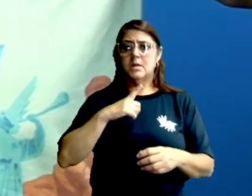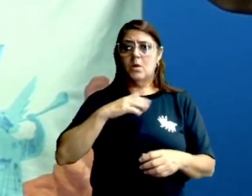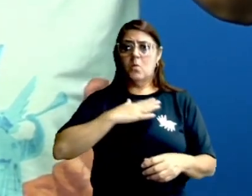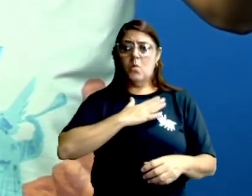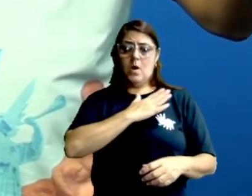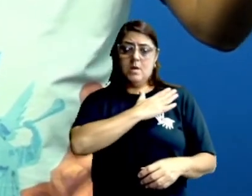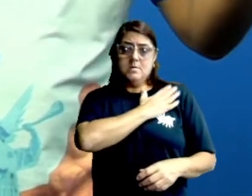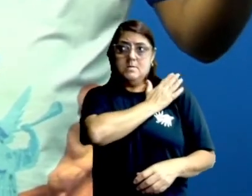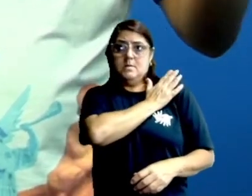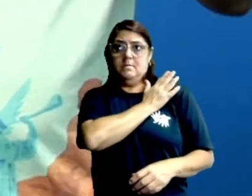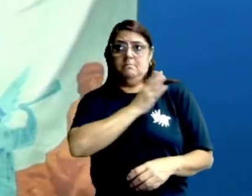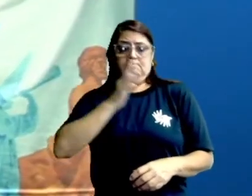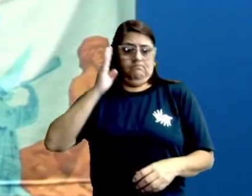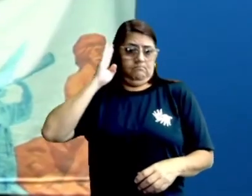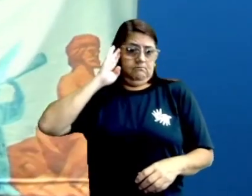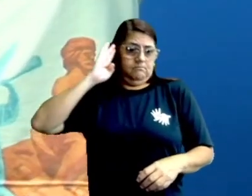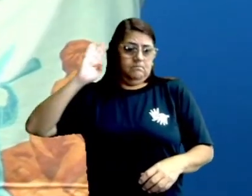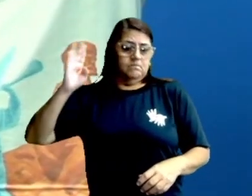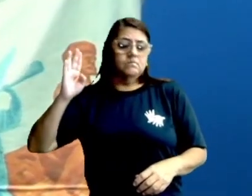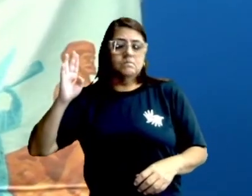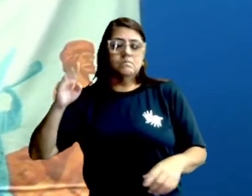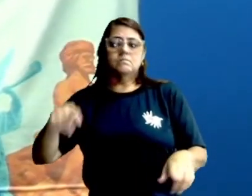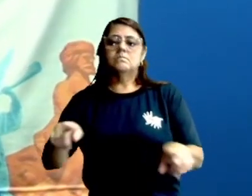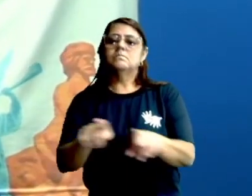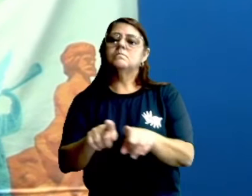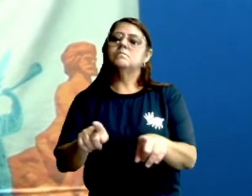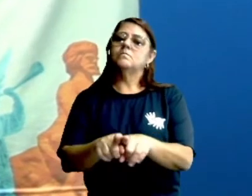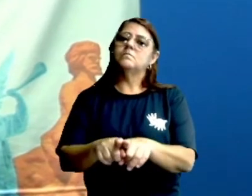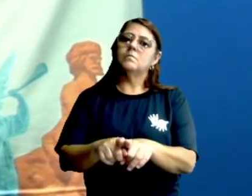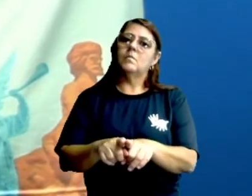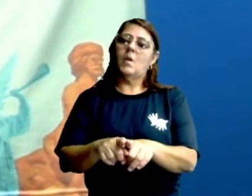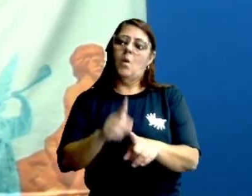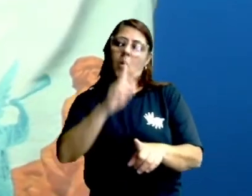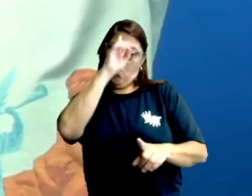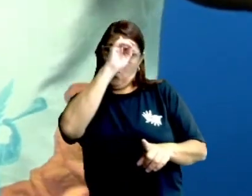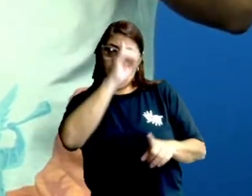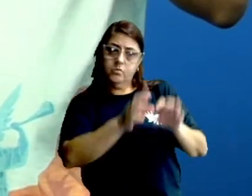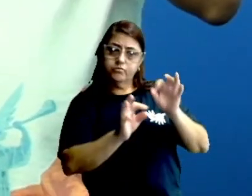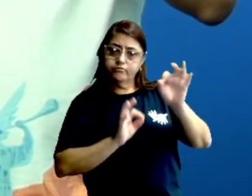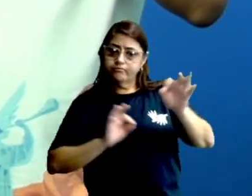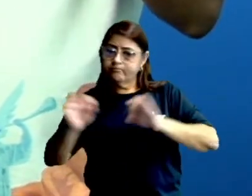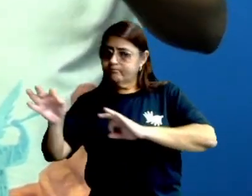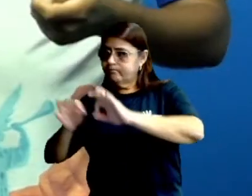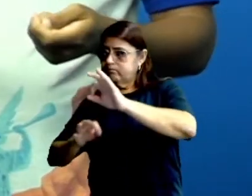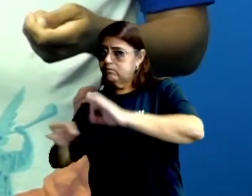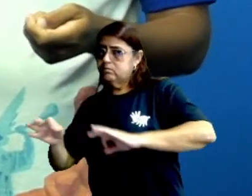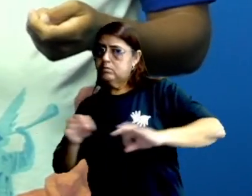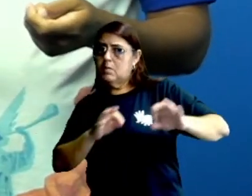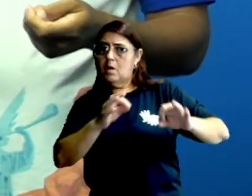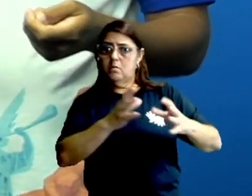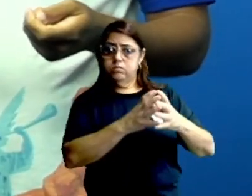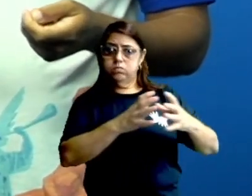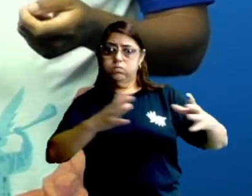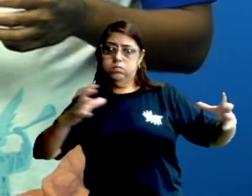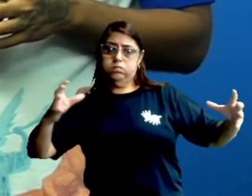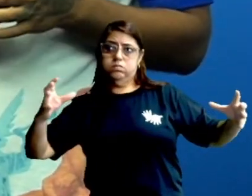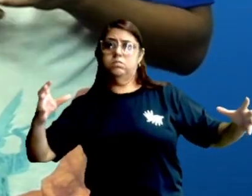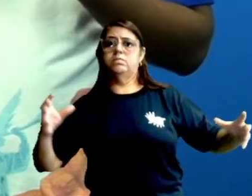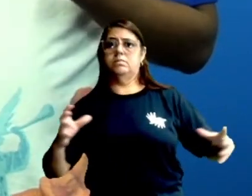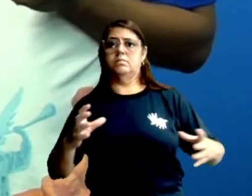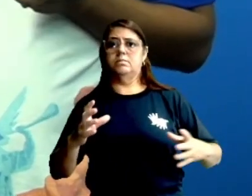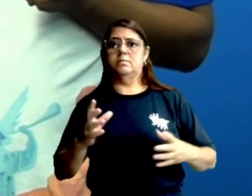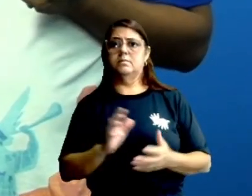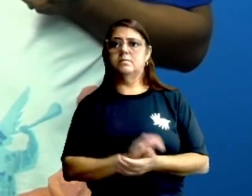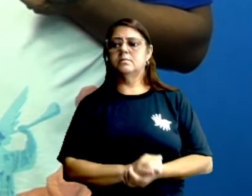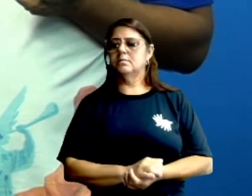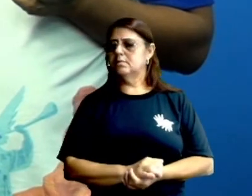Eles tinham um exército tão consolidado que eles conseguiram dominar uma grande região, a força do militarismo mesmo, tá? Então,